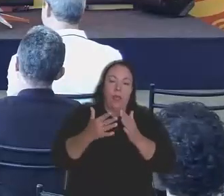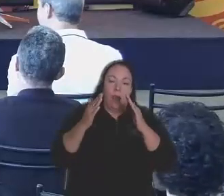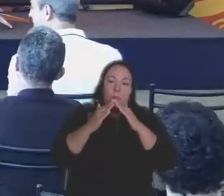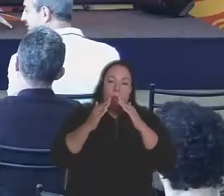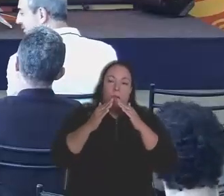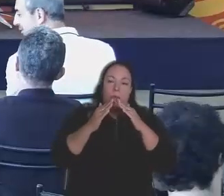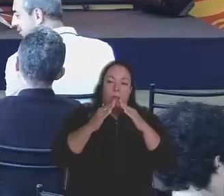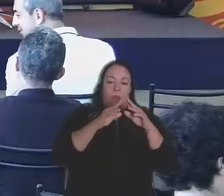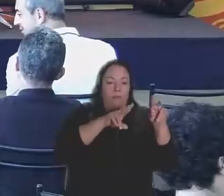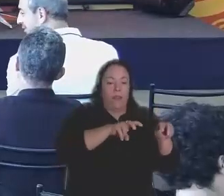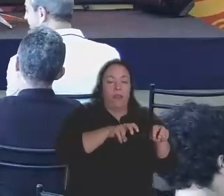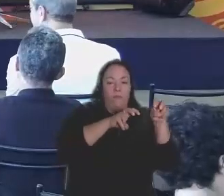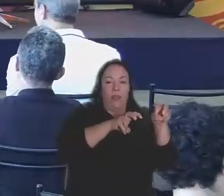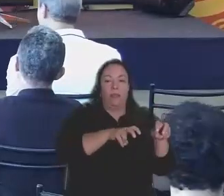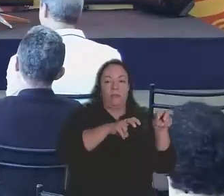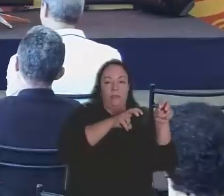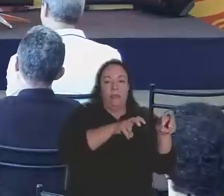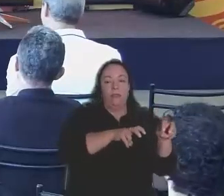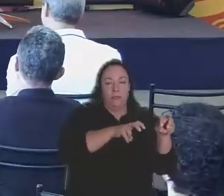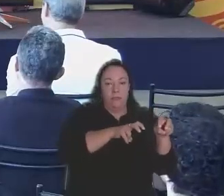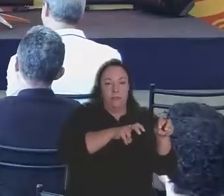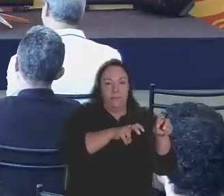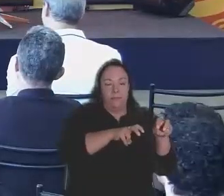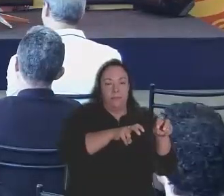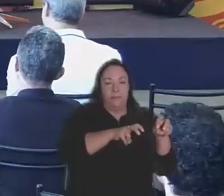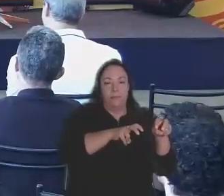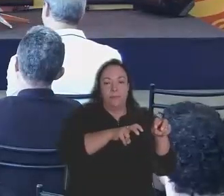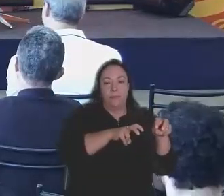fazenda e